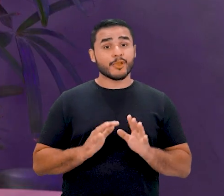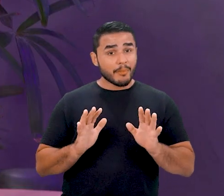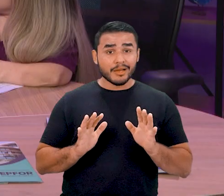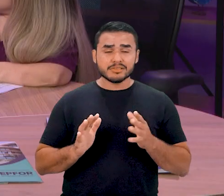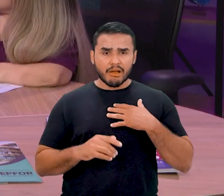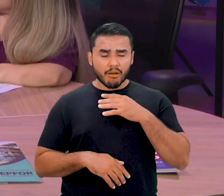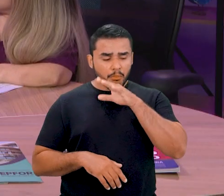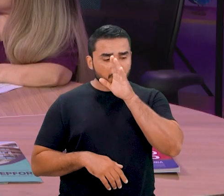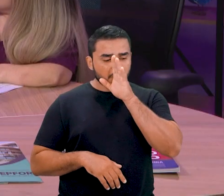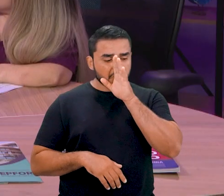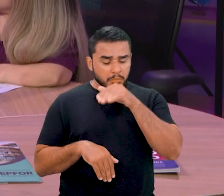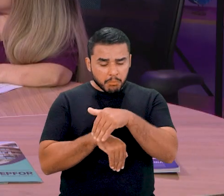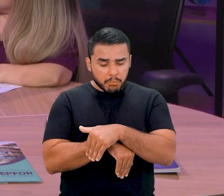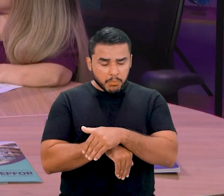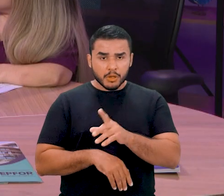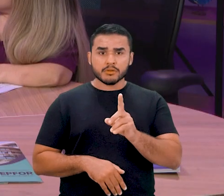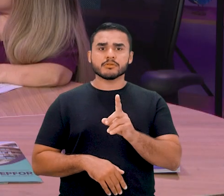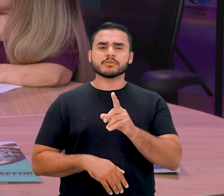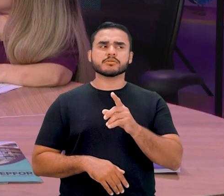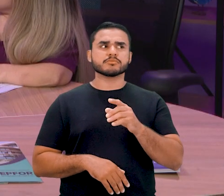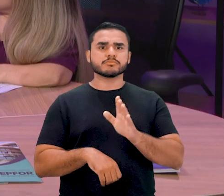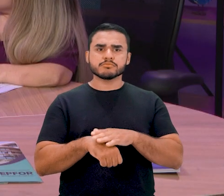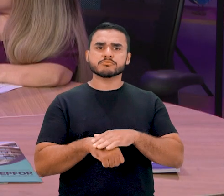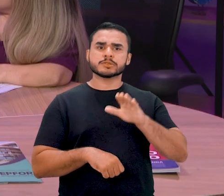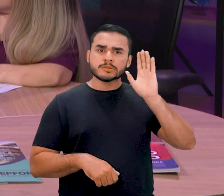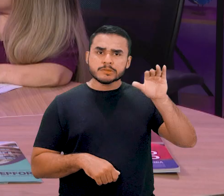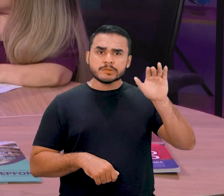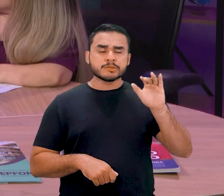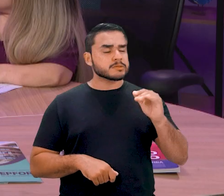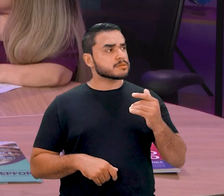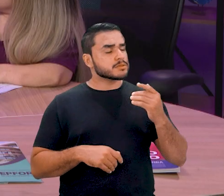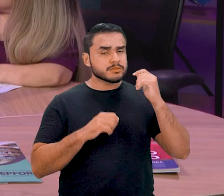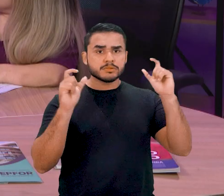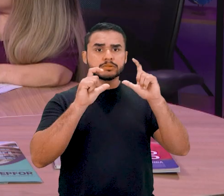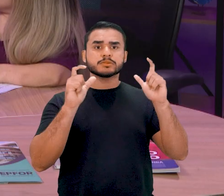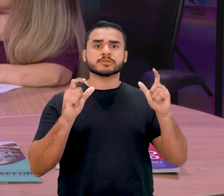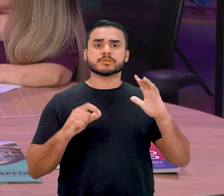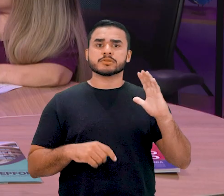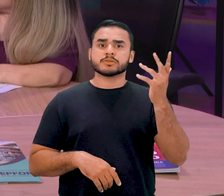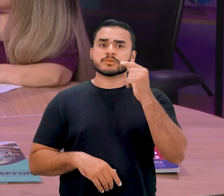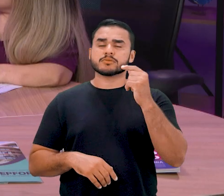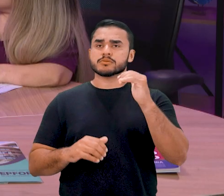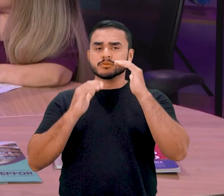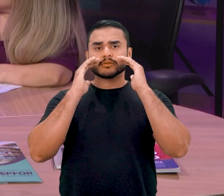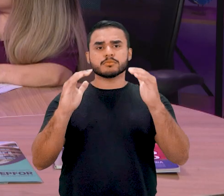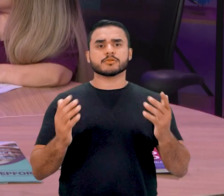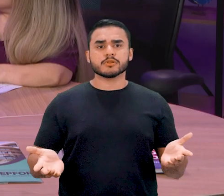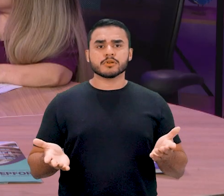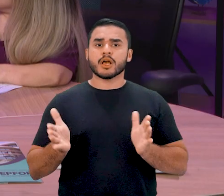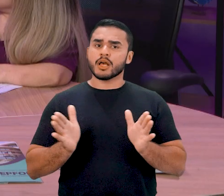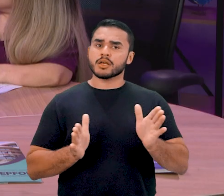vezes, a gente tem que impactar um pouco as pessoas para elas entenderem que a acessibilidade ela é para todo mundo. Né? Não adianta